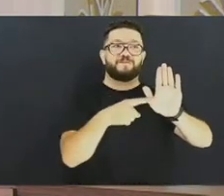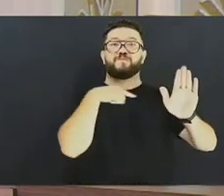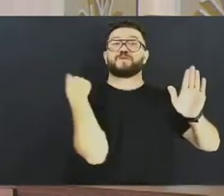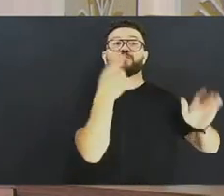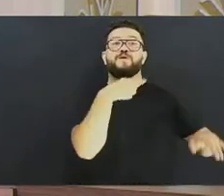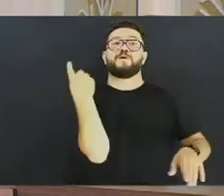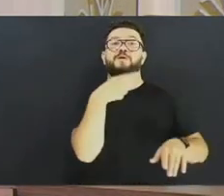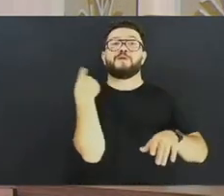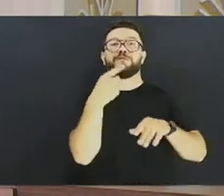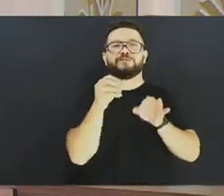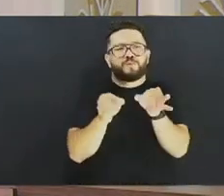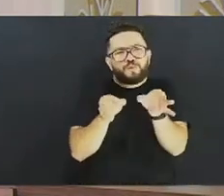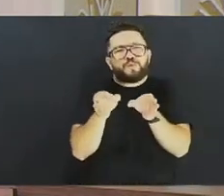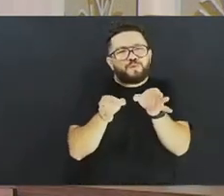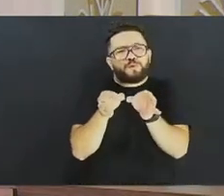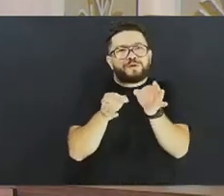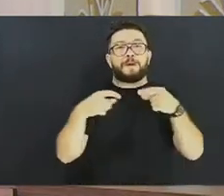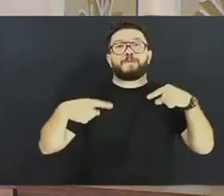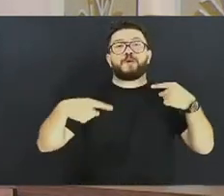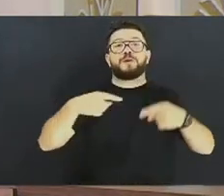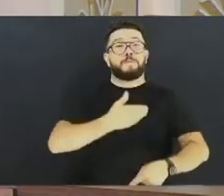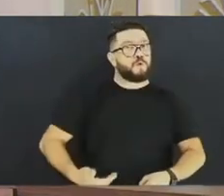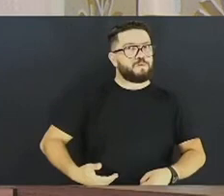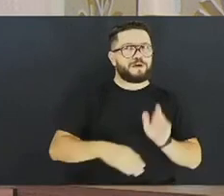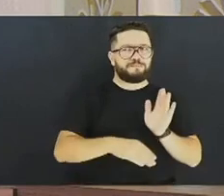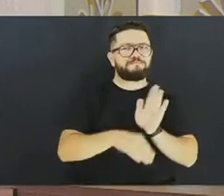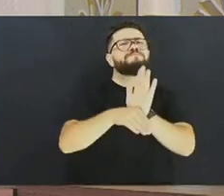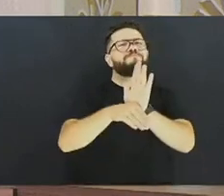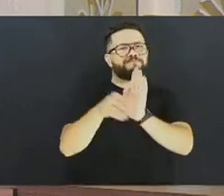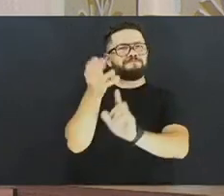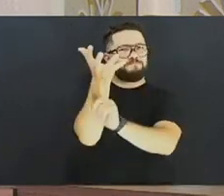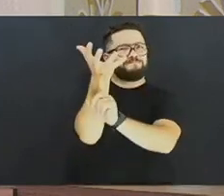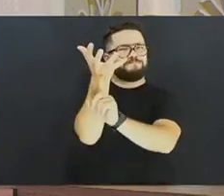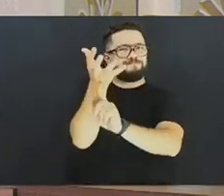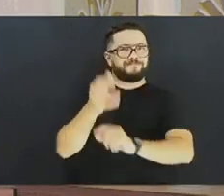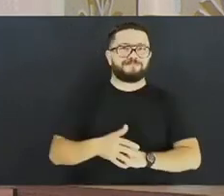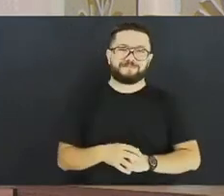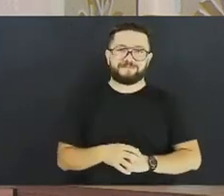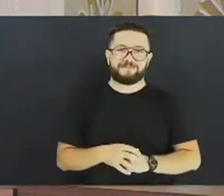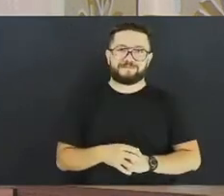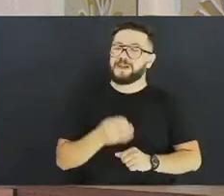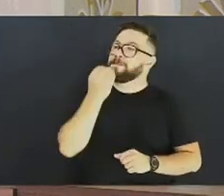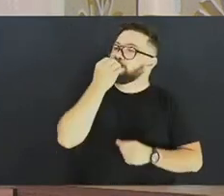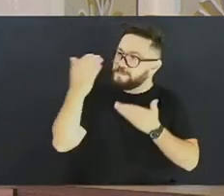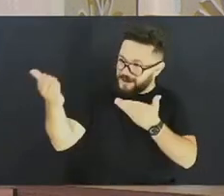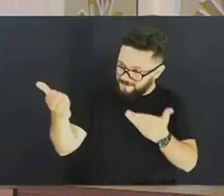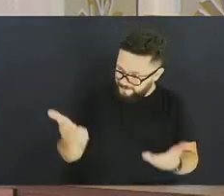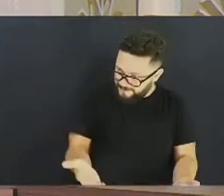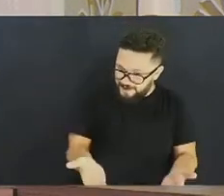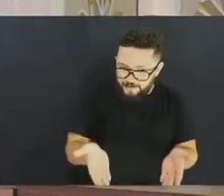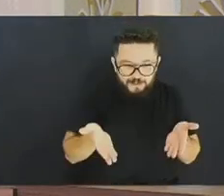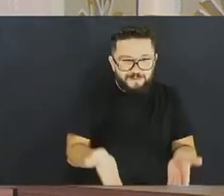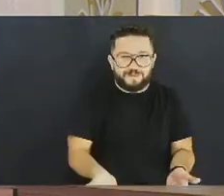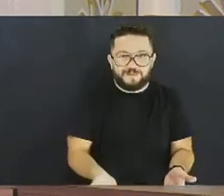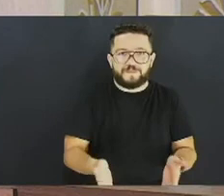cidade. Seja bem-vindo, professor Flávio Zanetti. A tribuna Bento Munhoz da Rocha